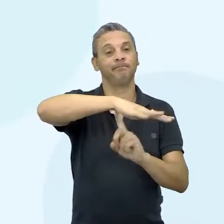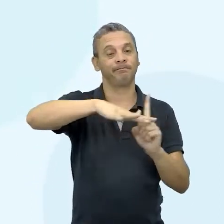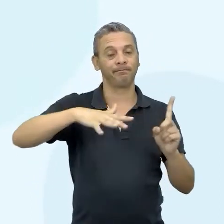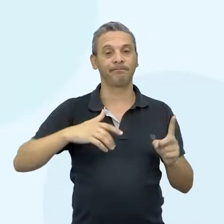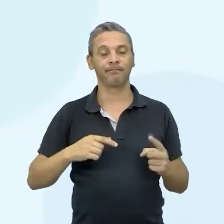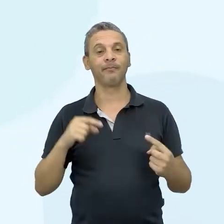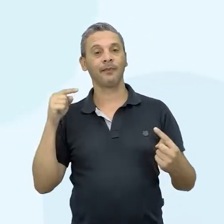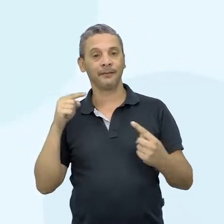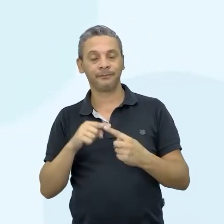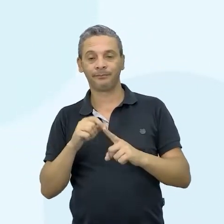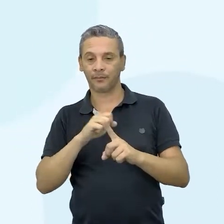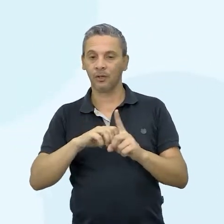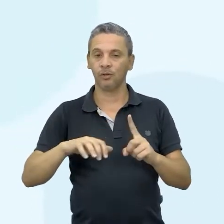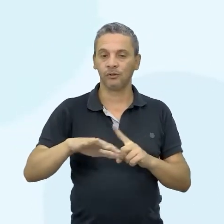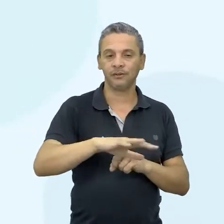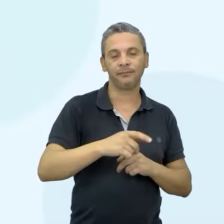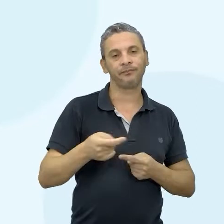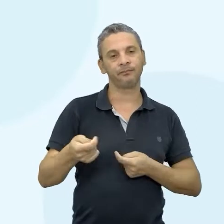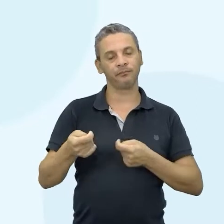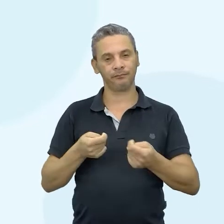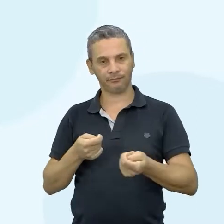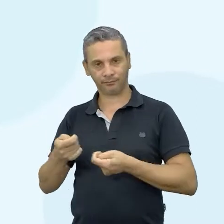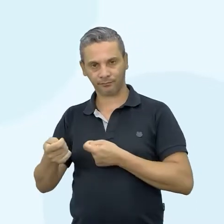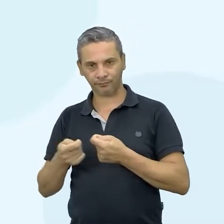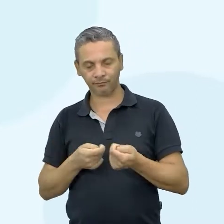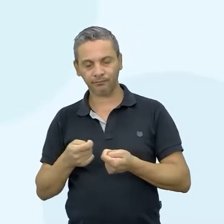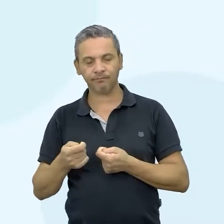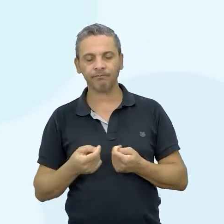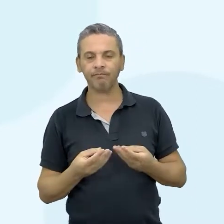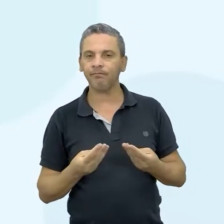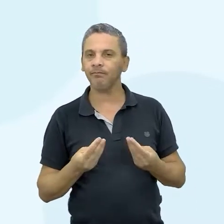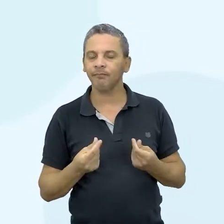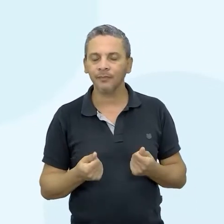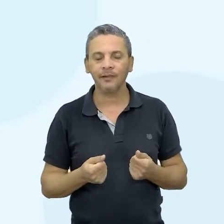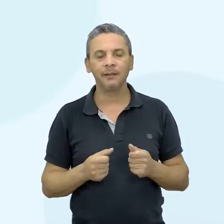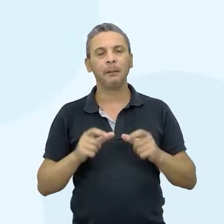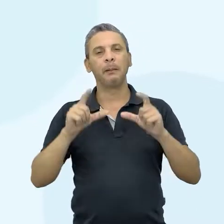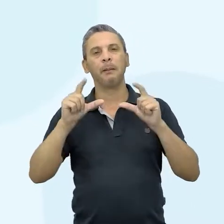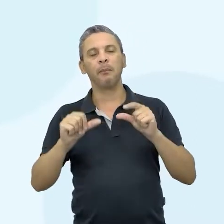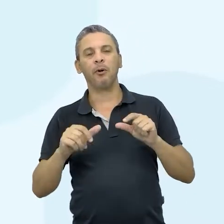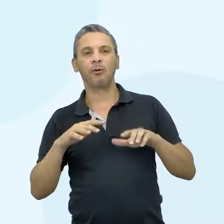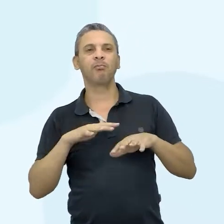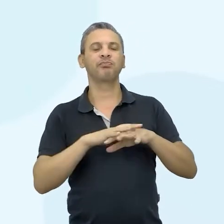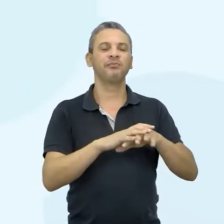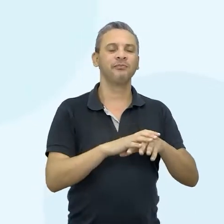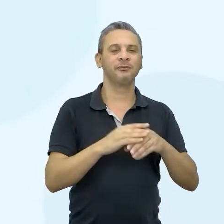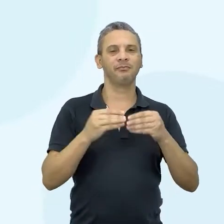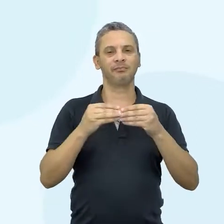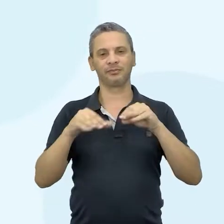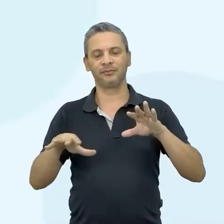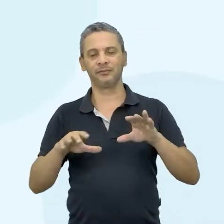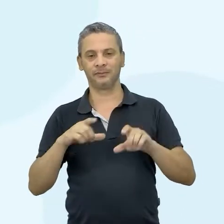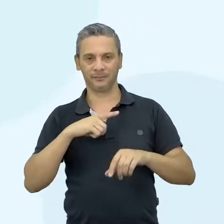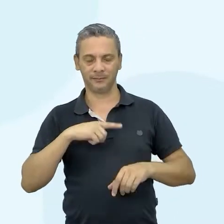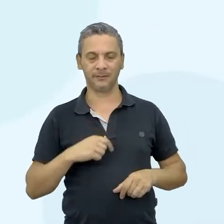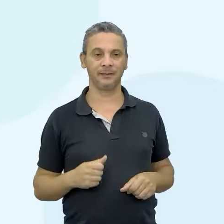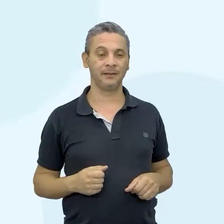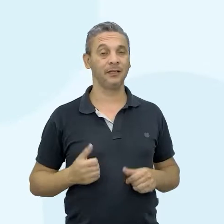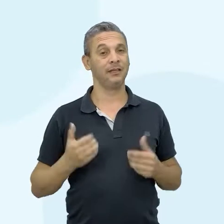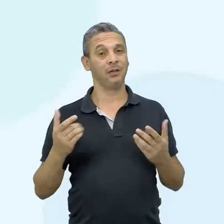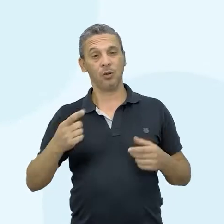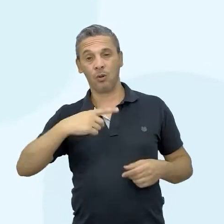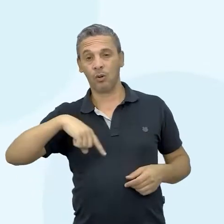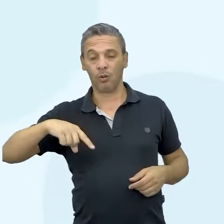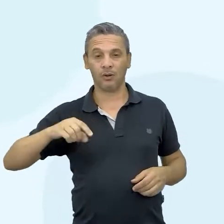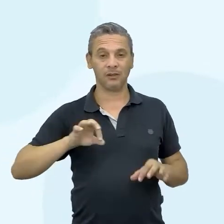as relações sociais e econômicas o menos agressiva, o menos prejudicada possível. Então, quando a